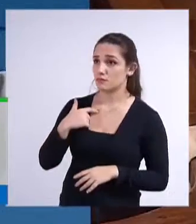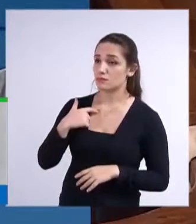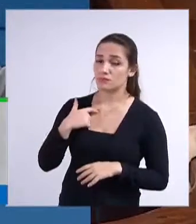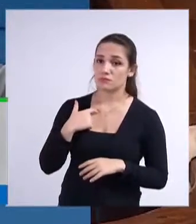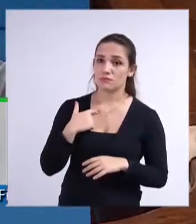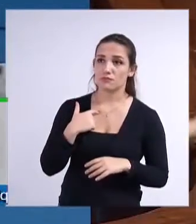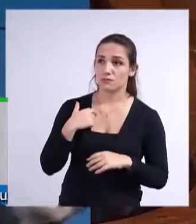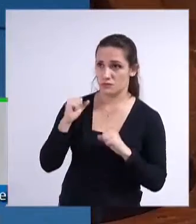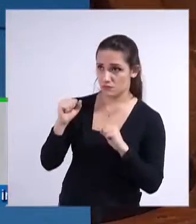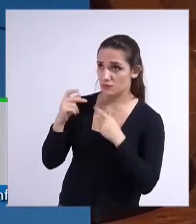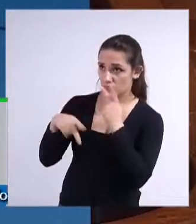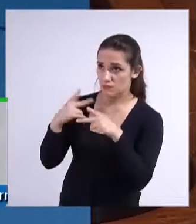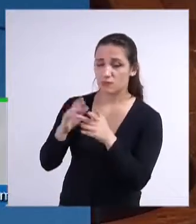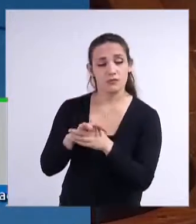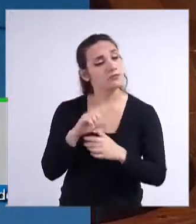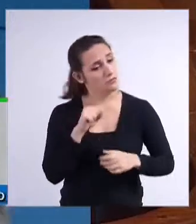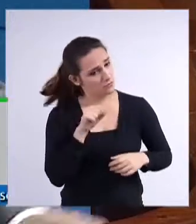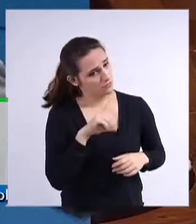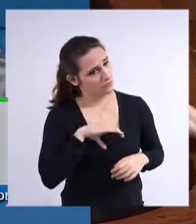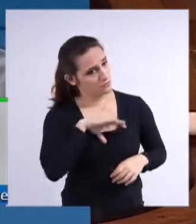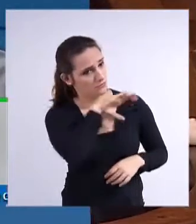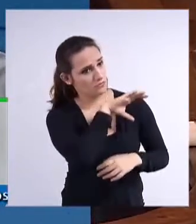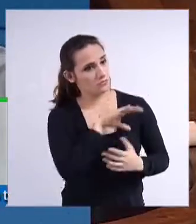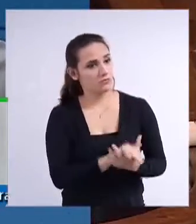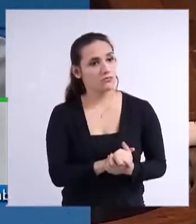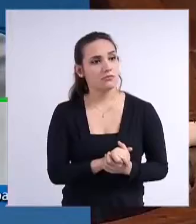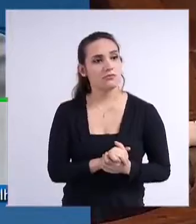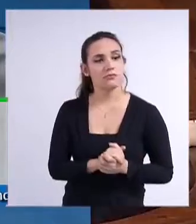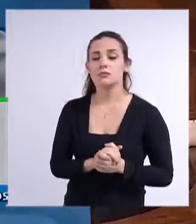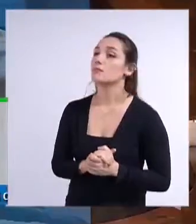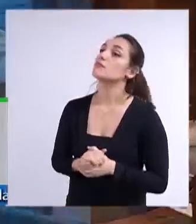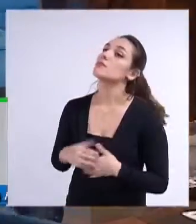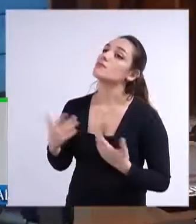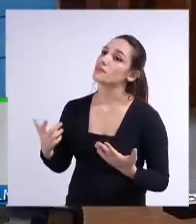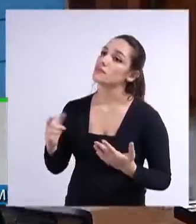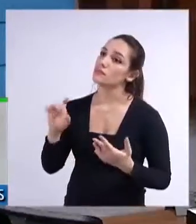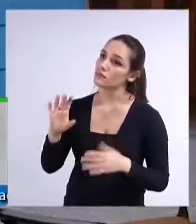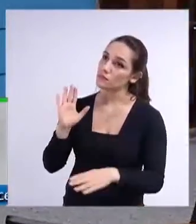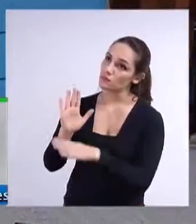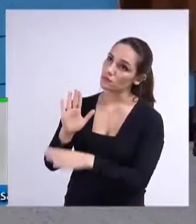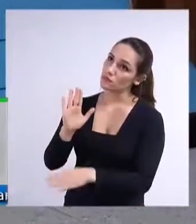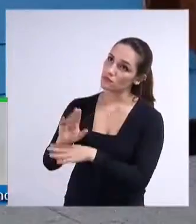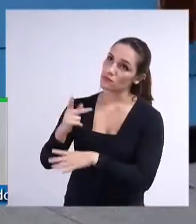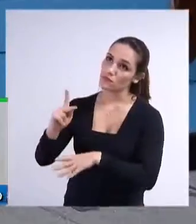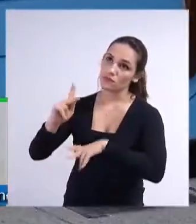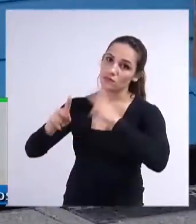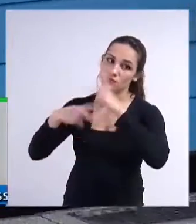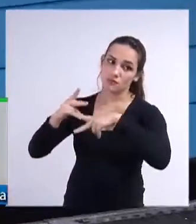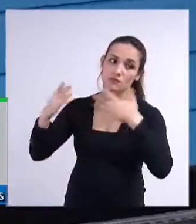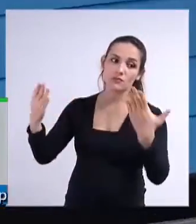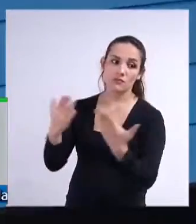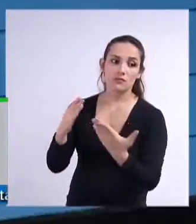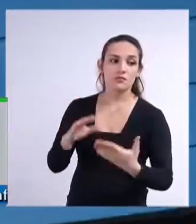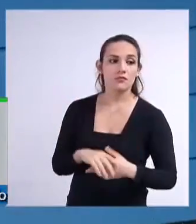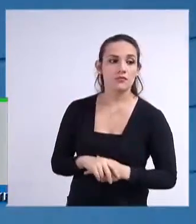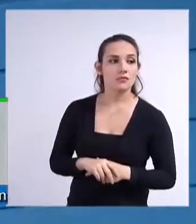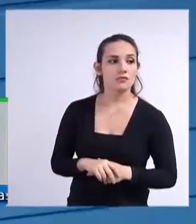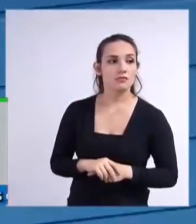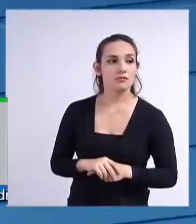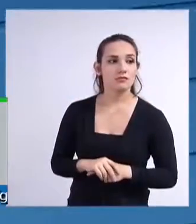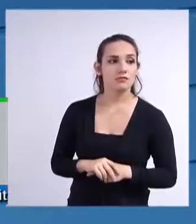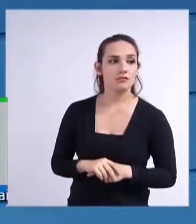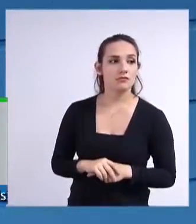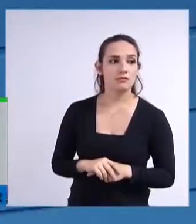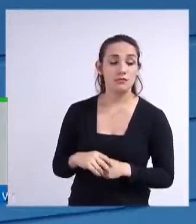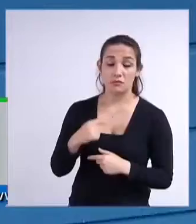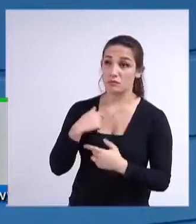Pois não, nobre deputado Capitão Contar. Apenas para corroborar com as palavras de Vossa Excelência, e